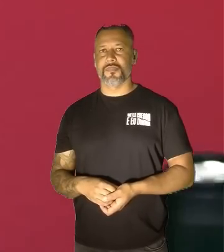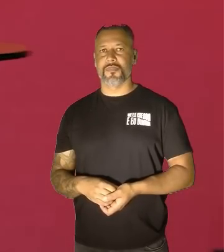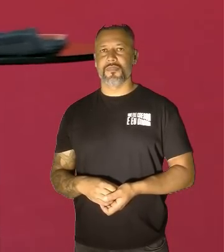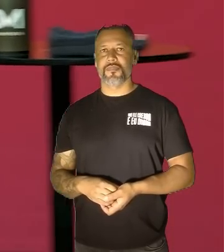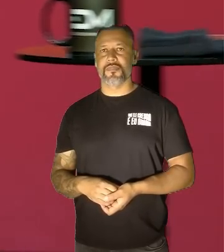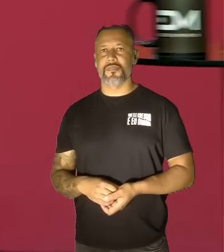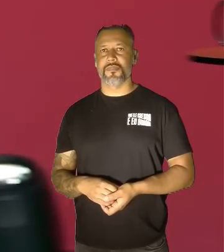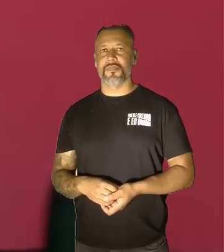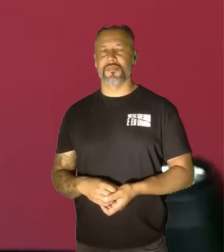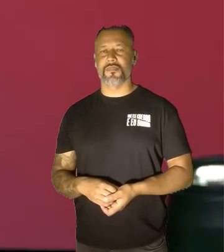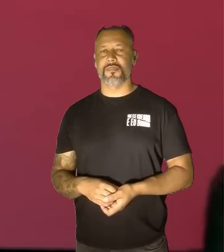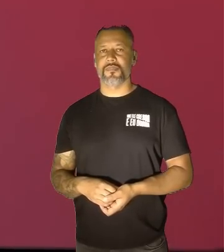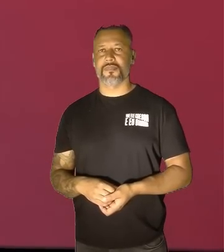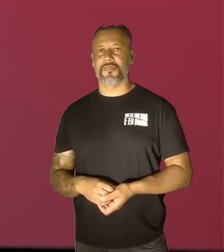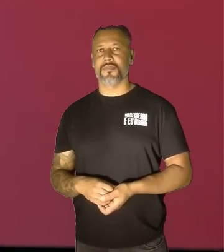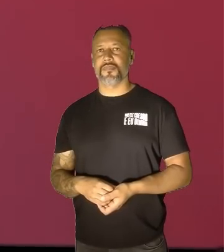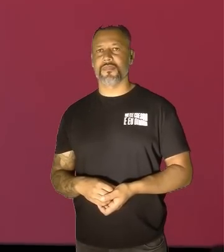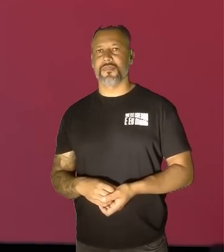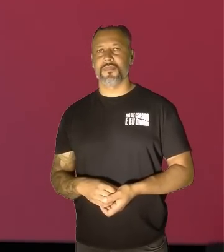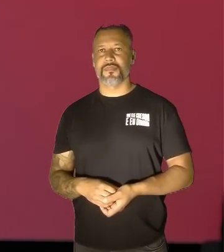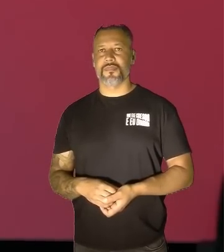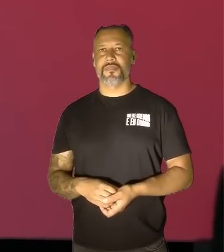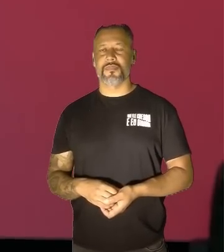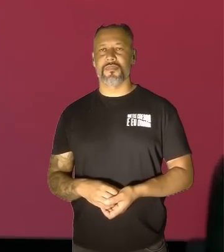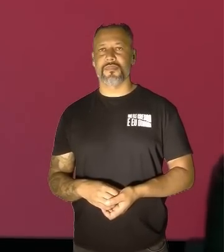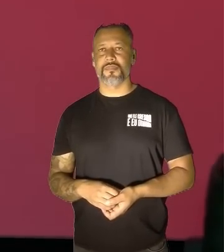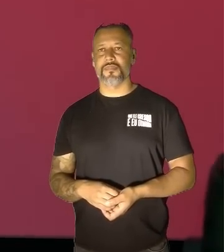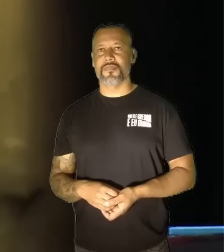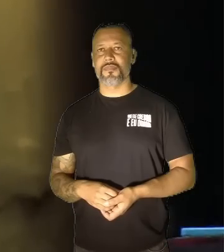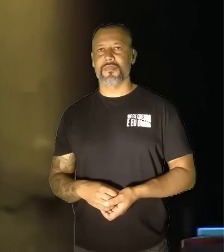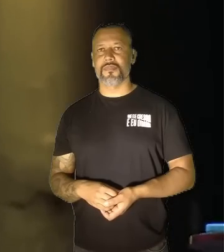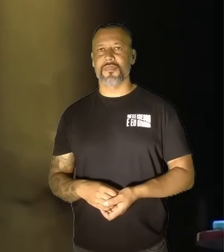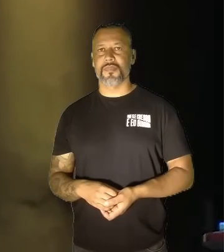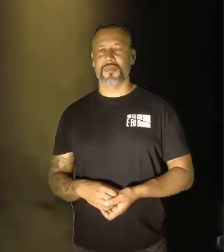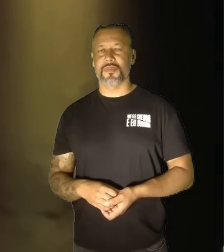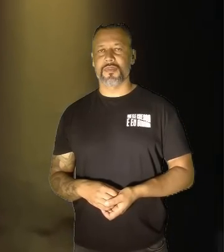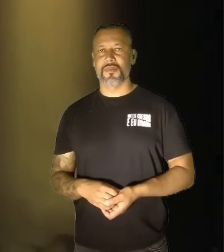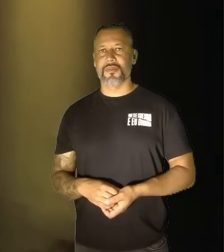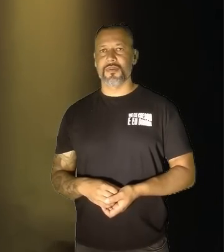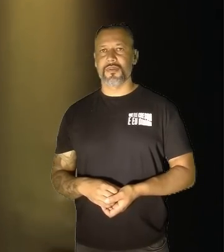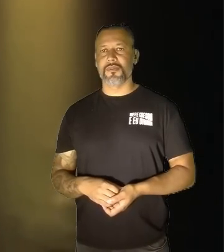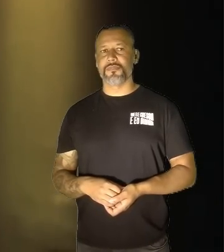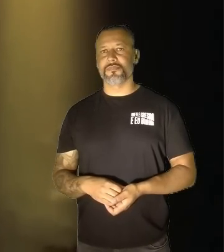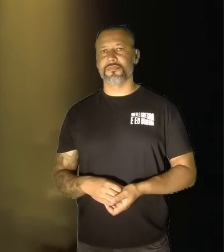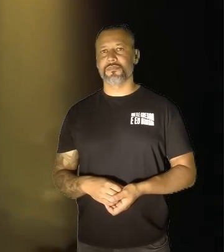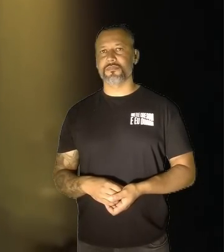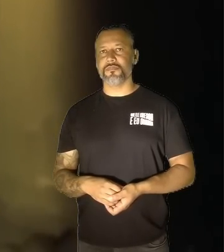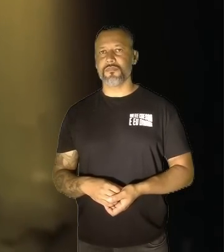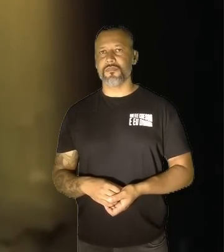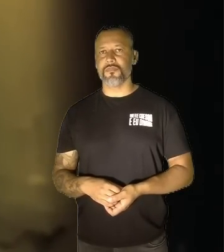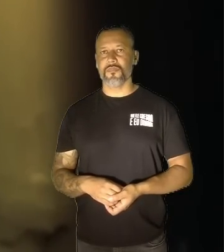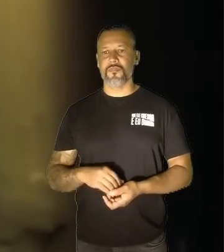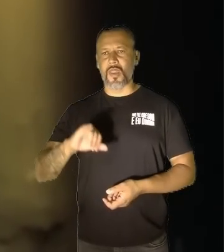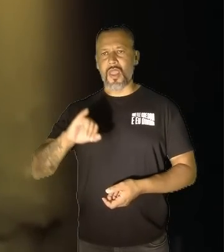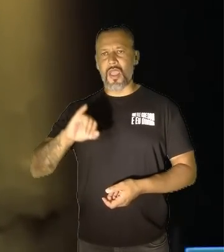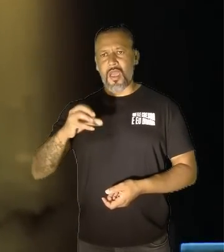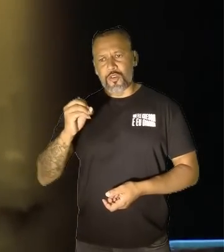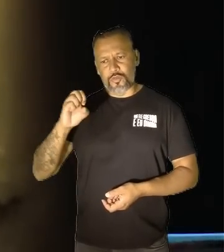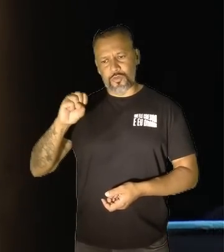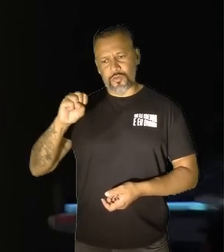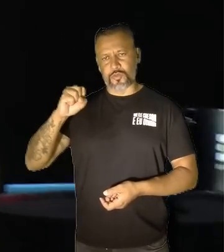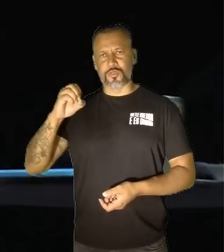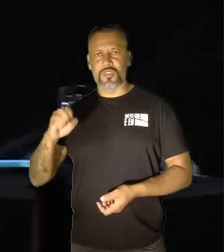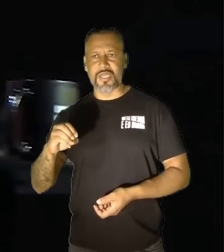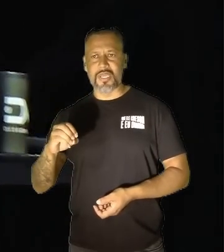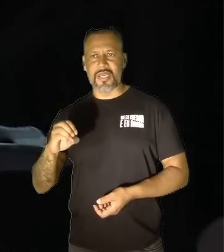barro com uma túnica de talar. José morava no deserto, numa cabana. O papai Jacó deu uma túnica de talar. Ele